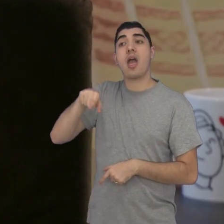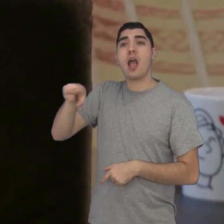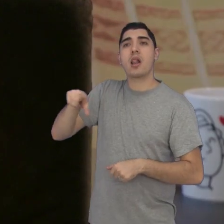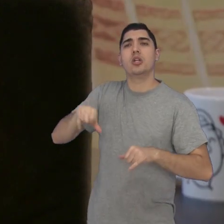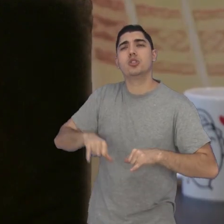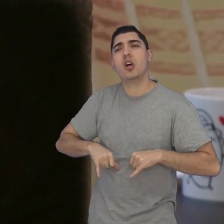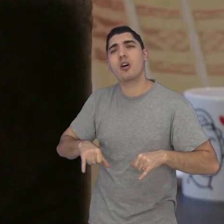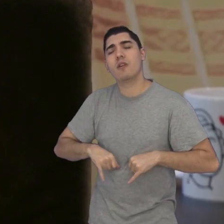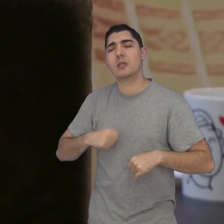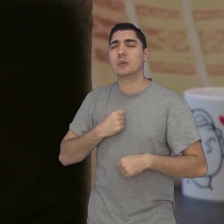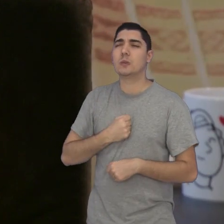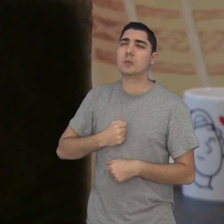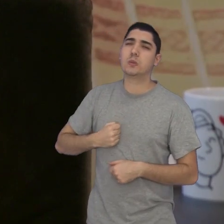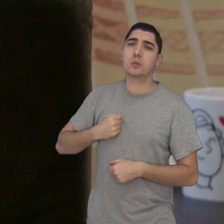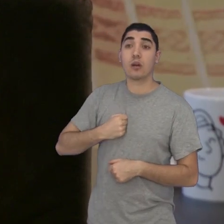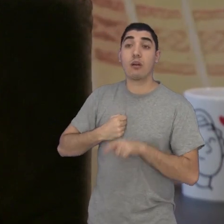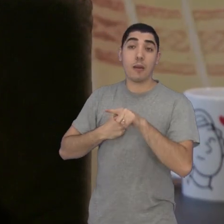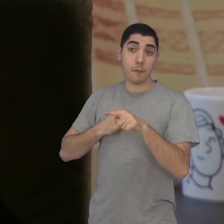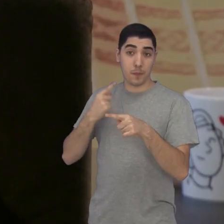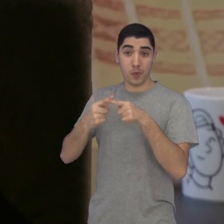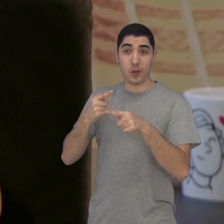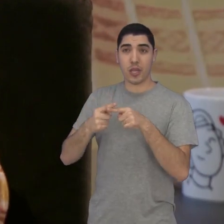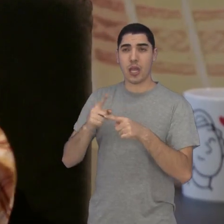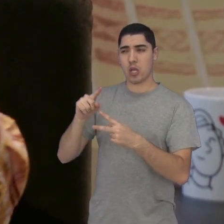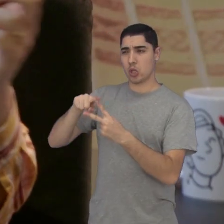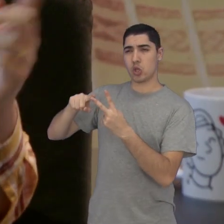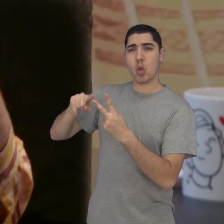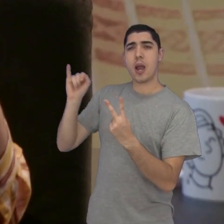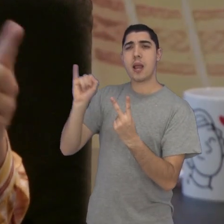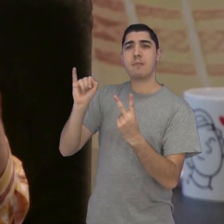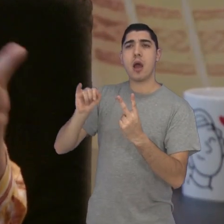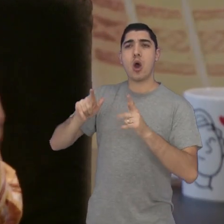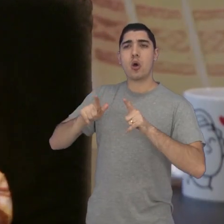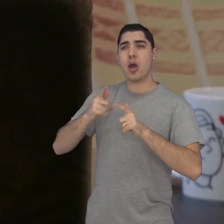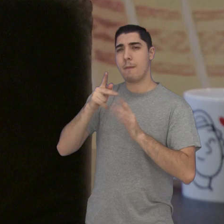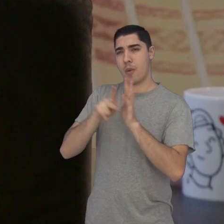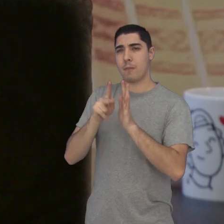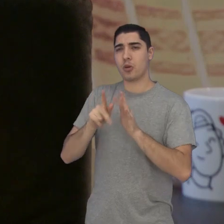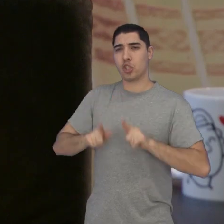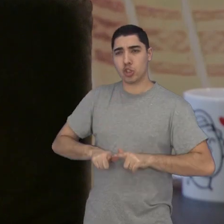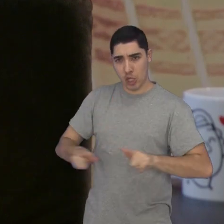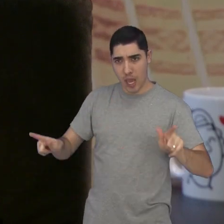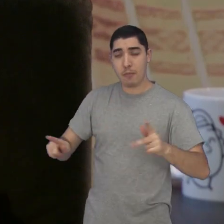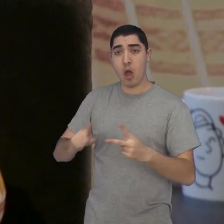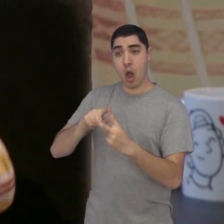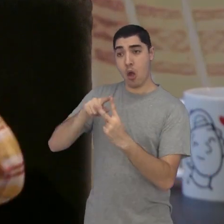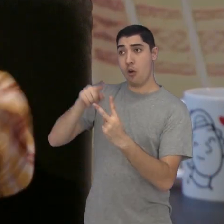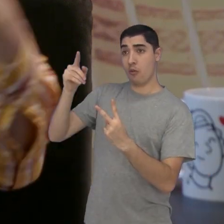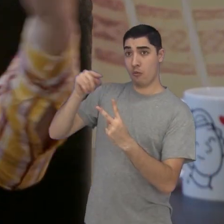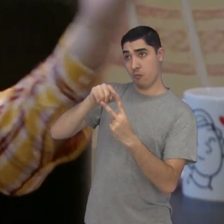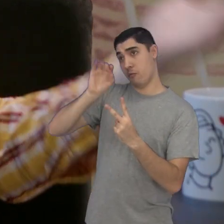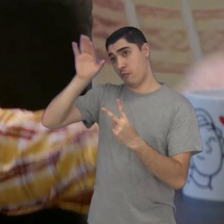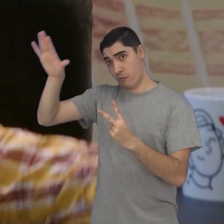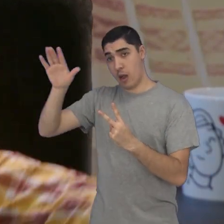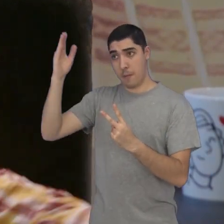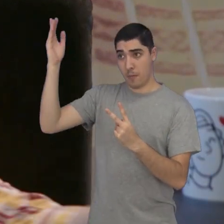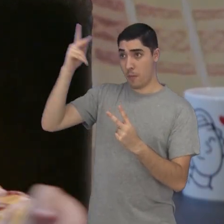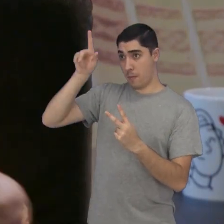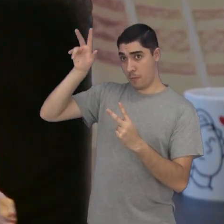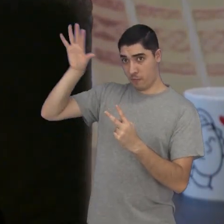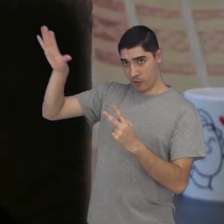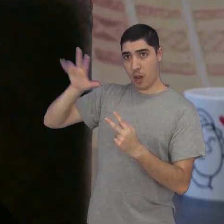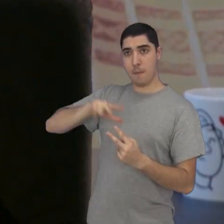um drama do Mazzaropi até. É uma situação lá que os 2 irmãos, gêmeos, tal, um vem para Portugal, o outro vai para o